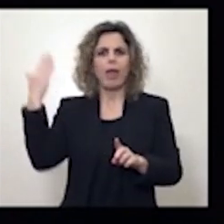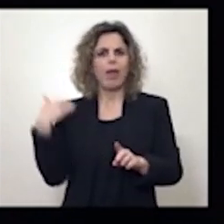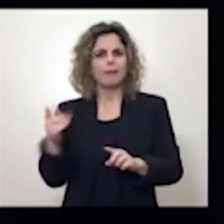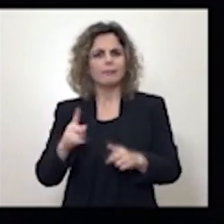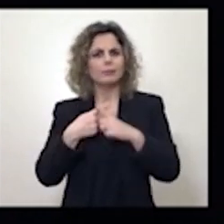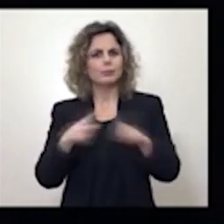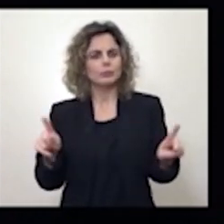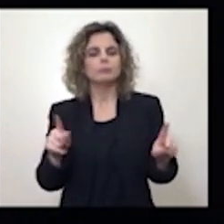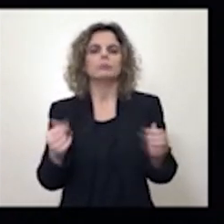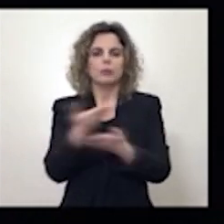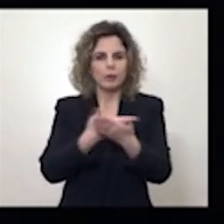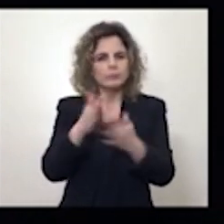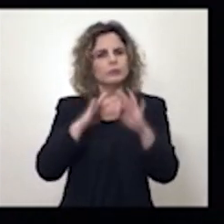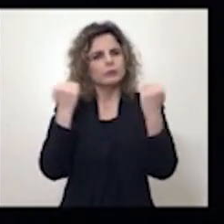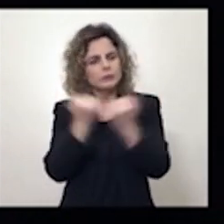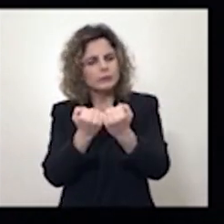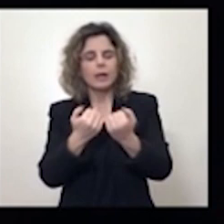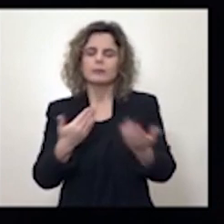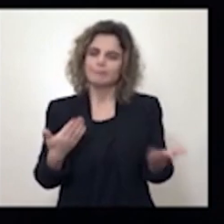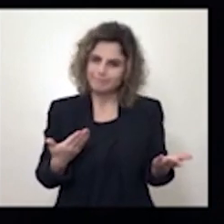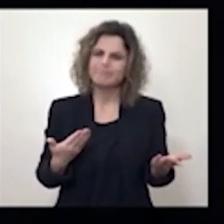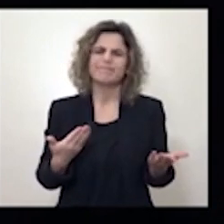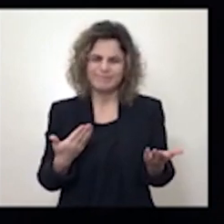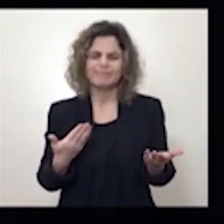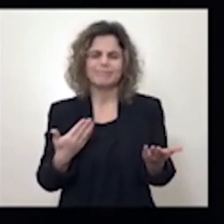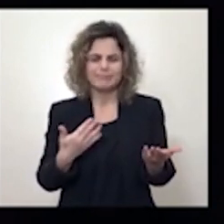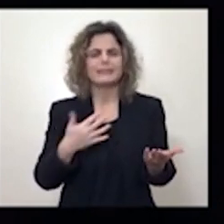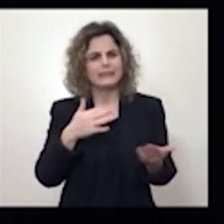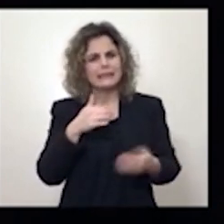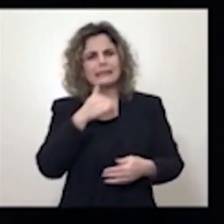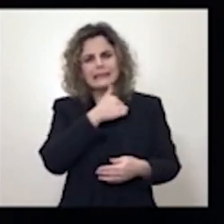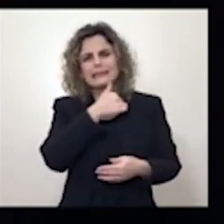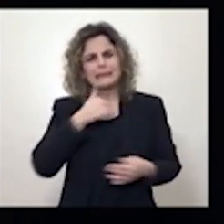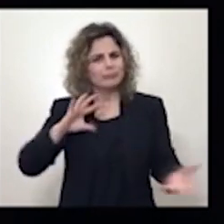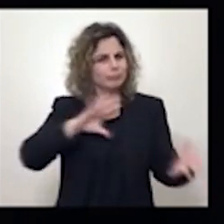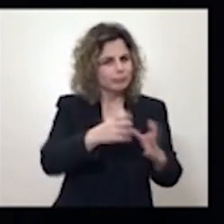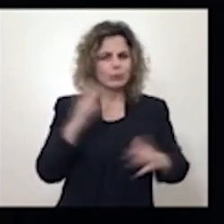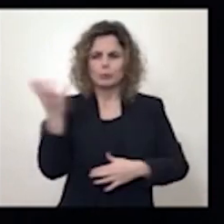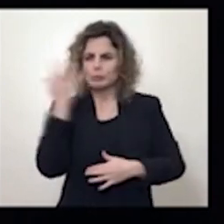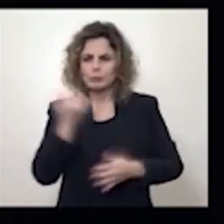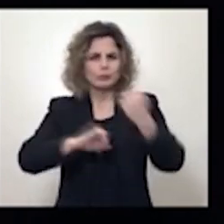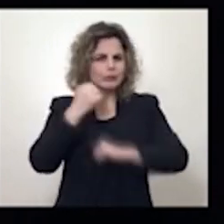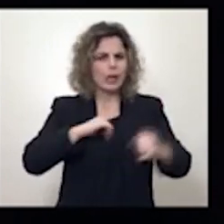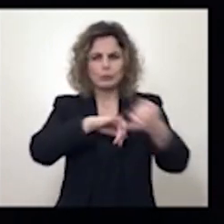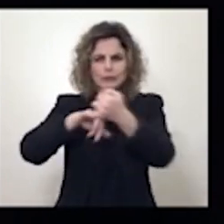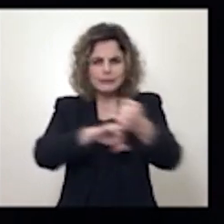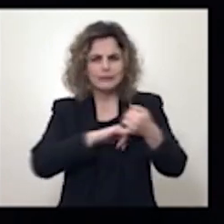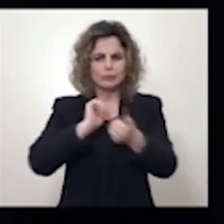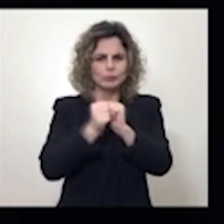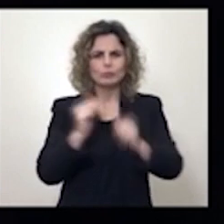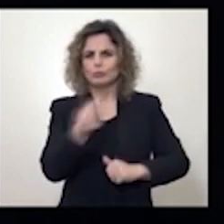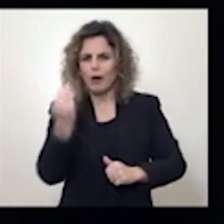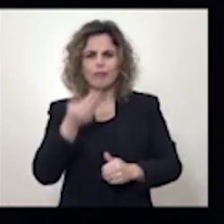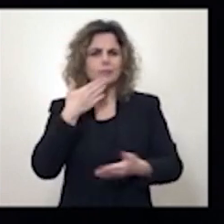A economia e a sociedade sofrem uma crise profunda. Cultura, movimento associativo, desporto jovem,